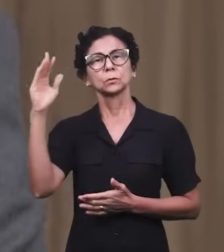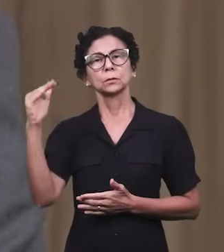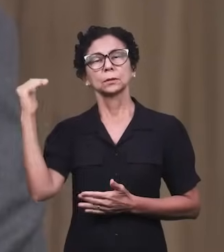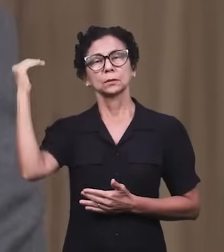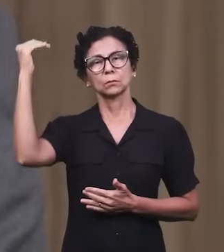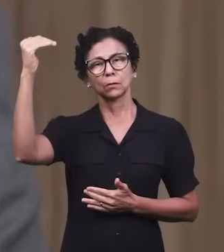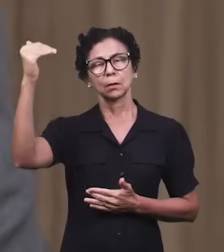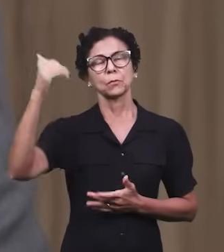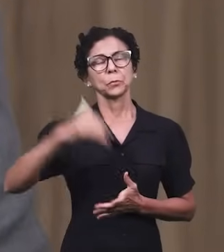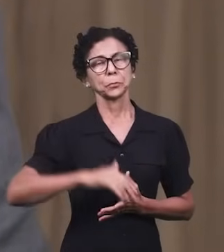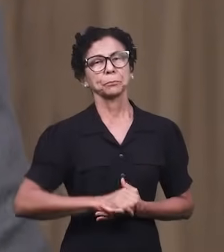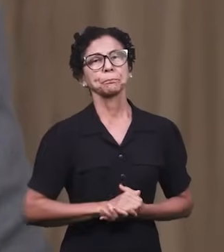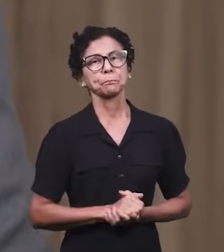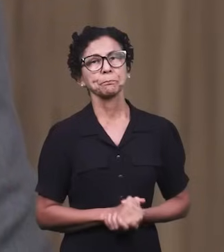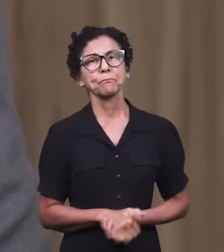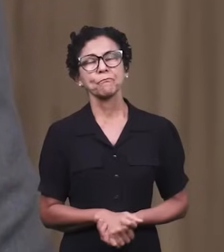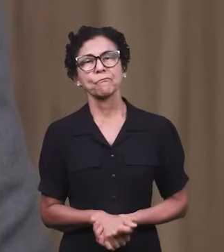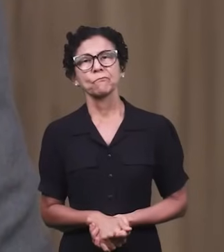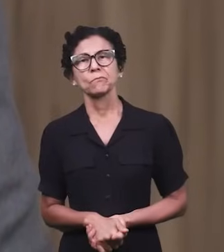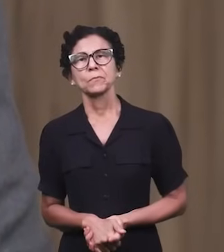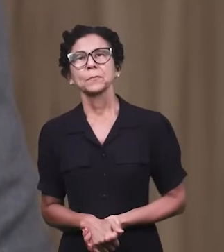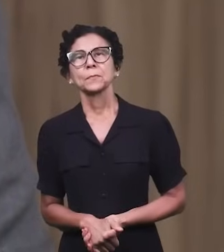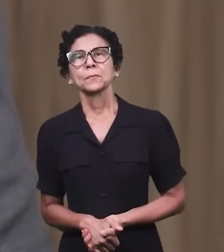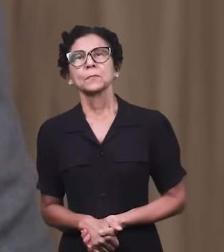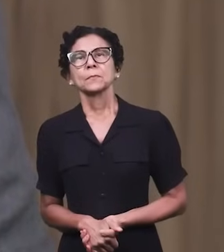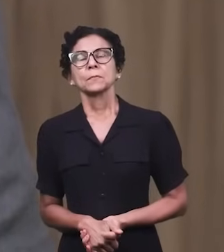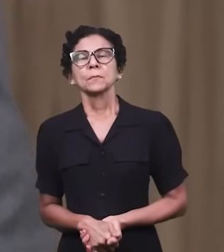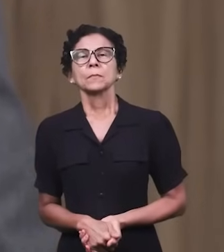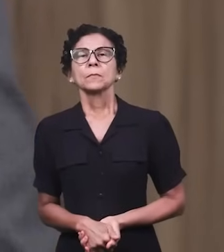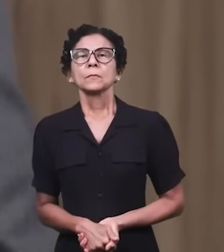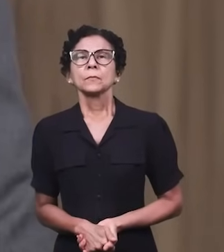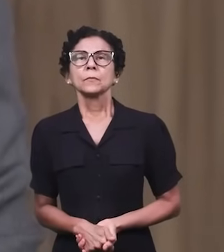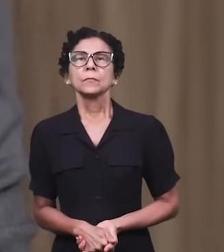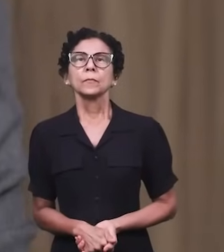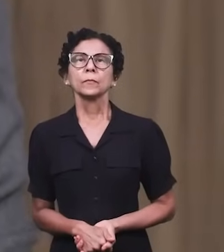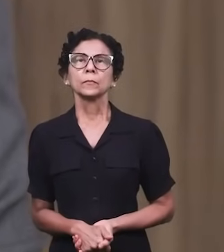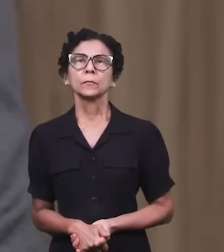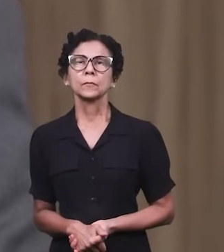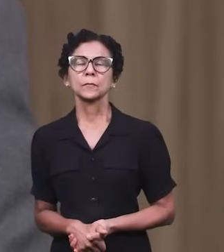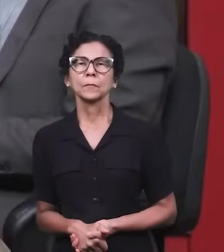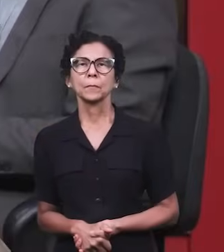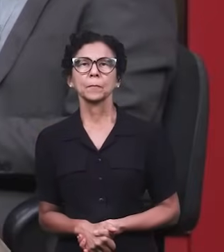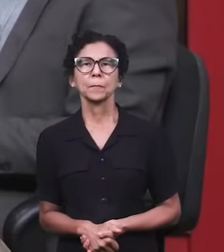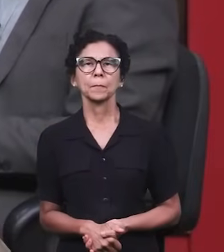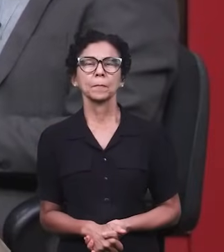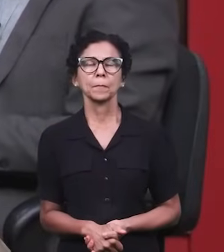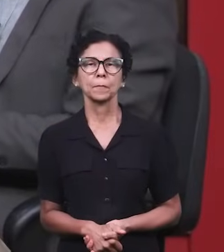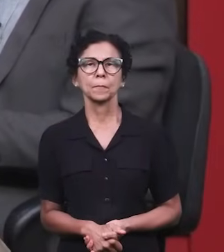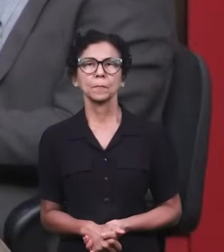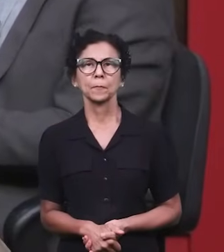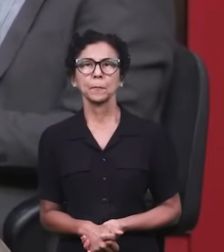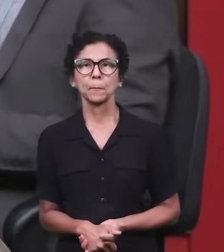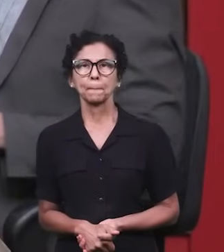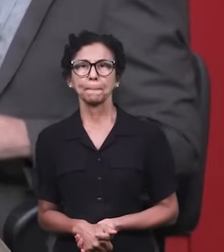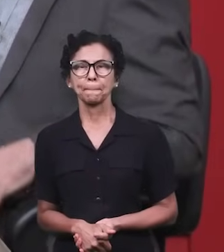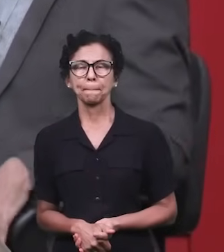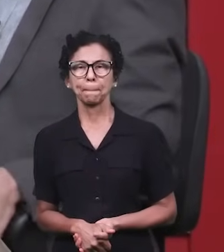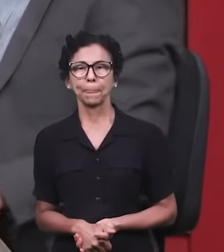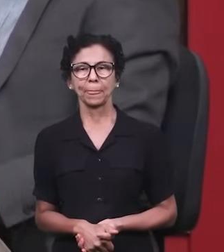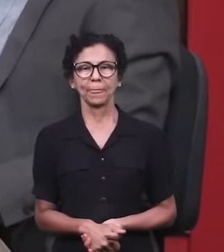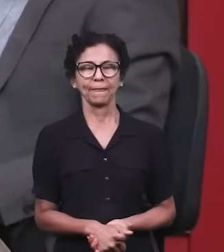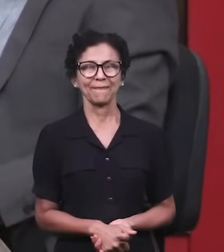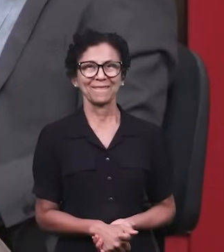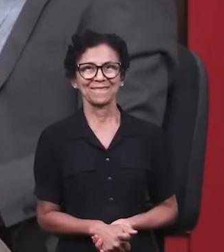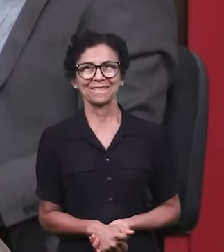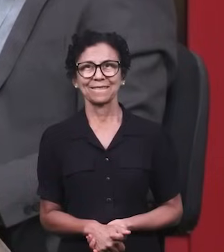foi glorificado, né? naquela atitude dela. Eu queria ampliar essa palavra do pastor Fernando para vocês aqui,